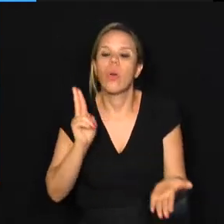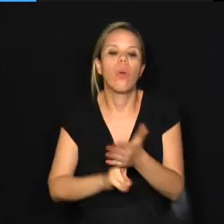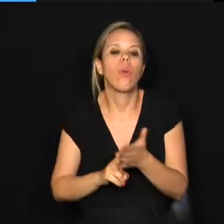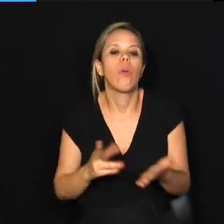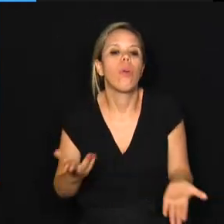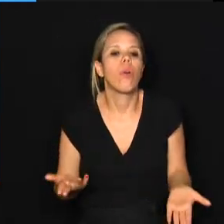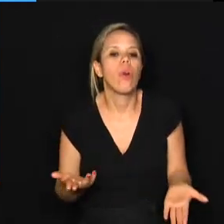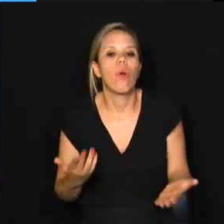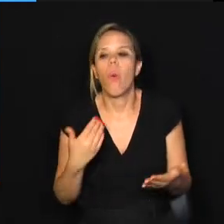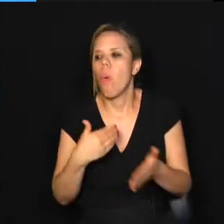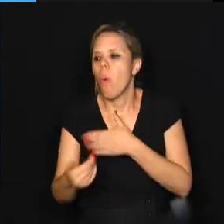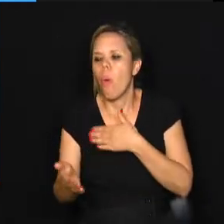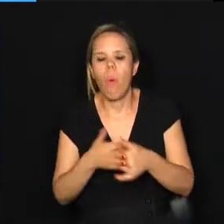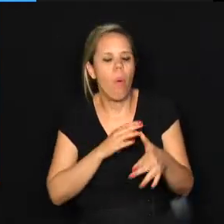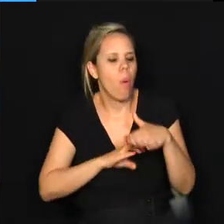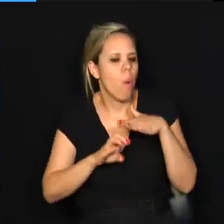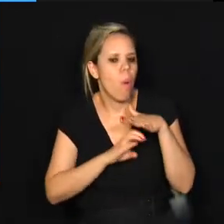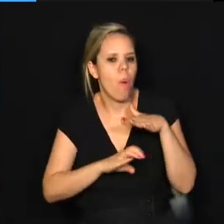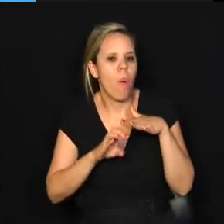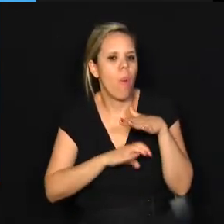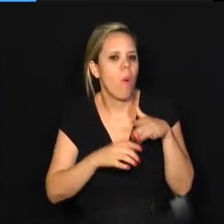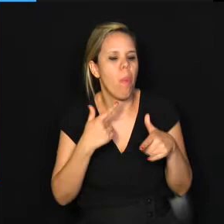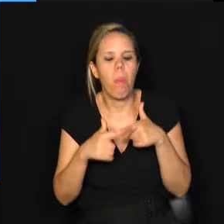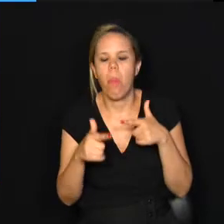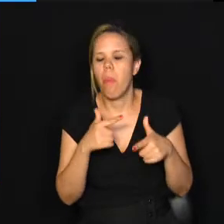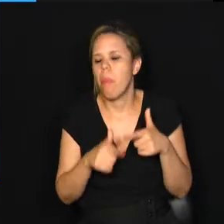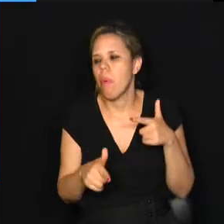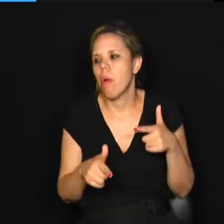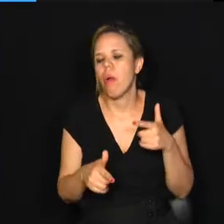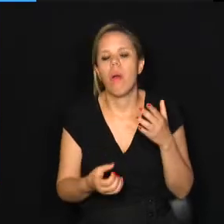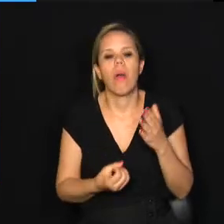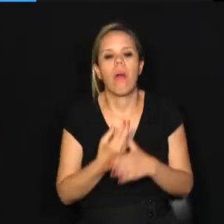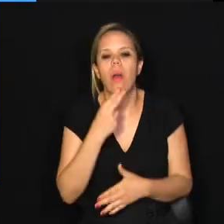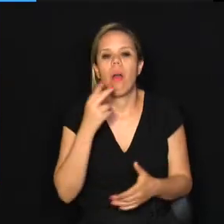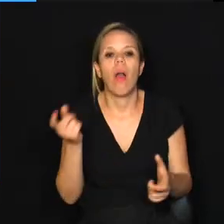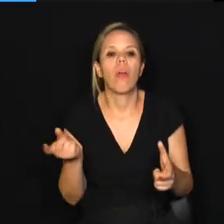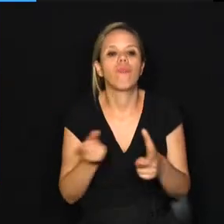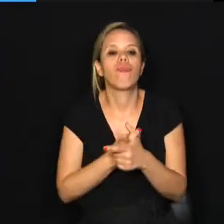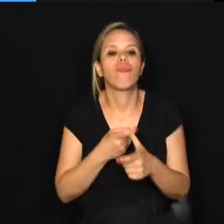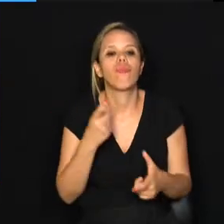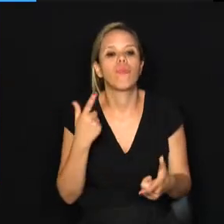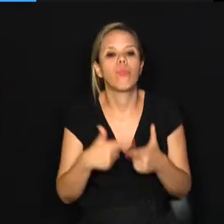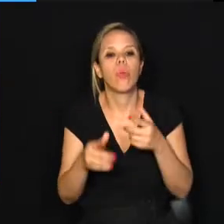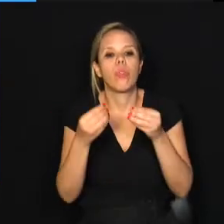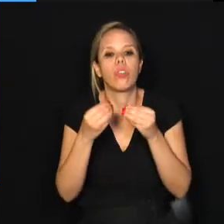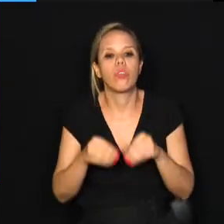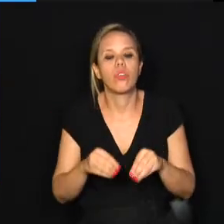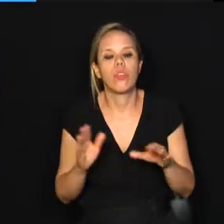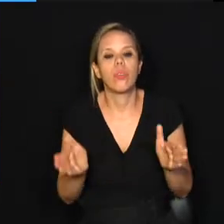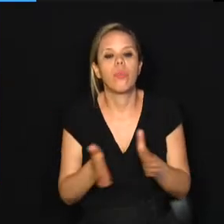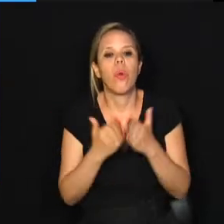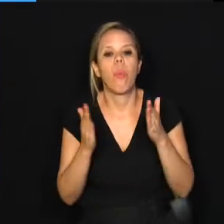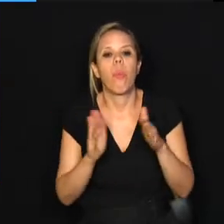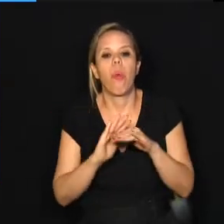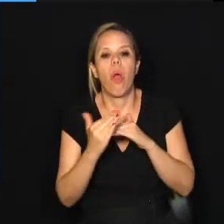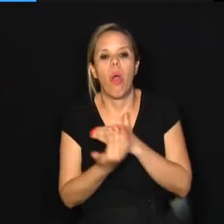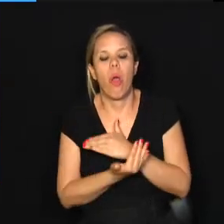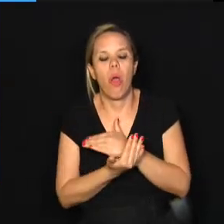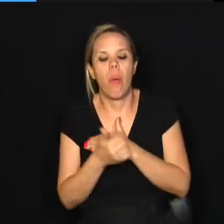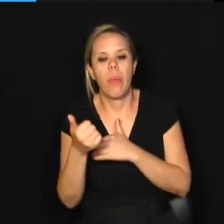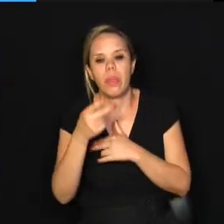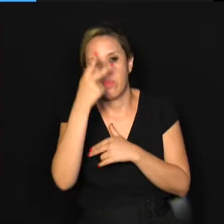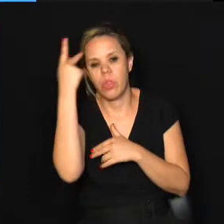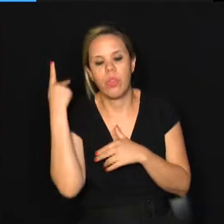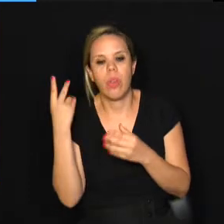Correio não, isso qualquer empresa, basta qualquer probleminha, a conta vem para onde? A conta vem para a população mais carente. As primeiras pessoas a